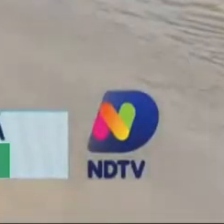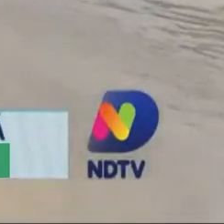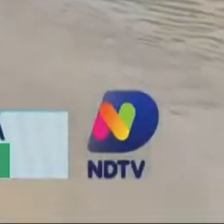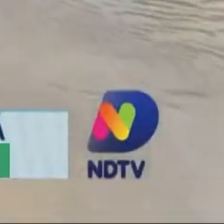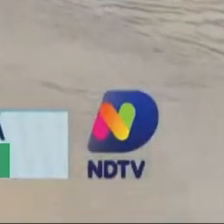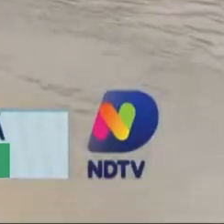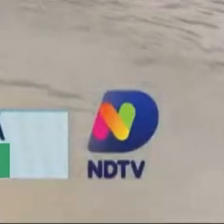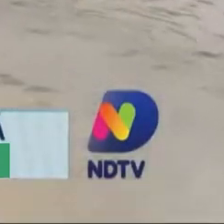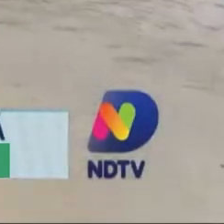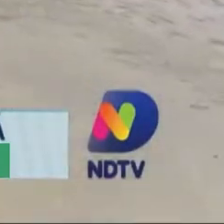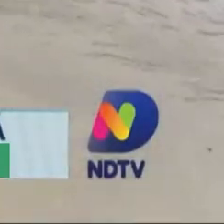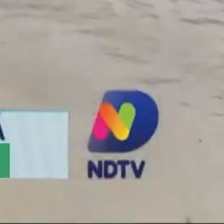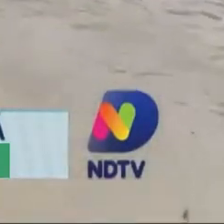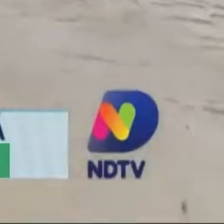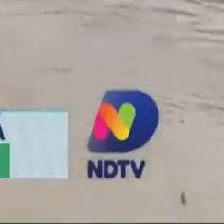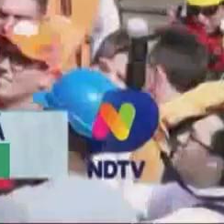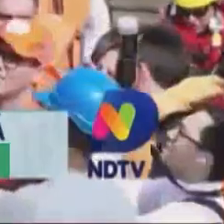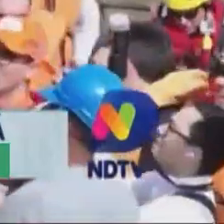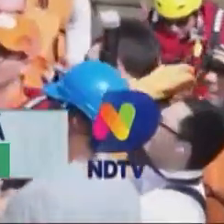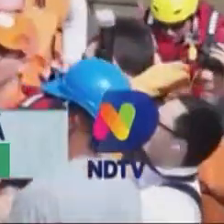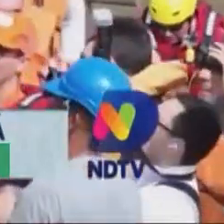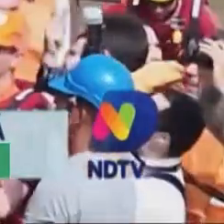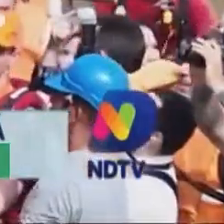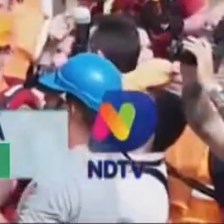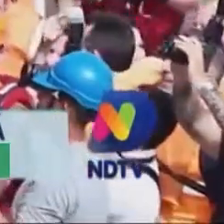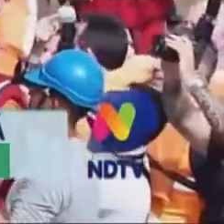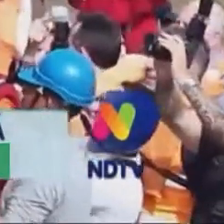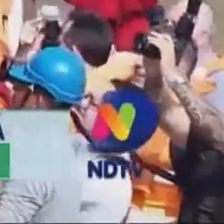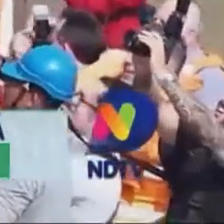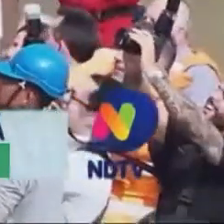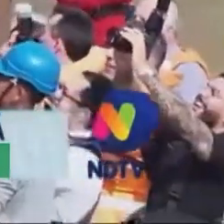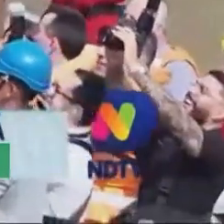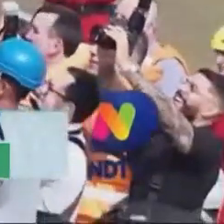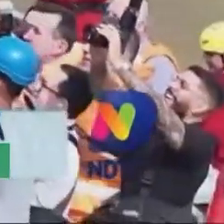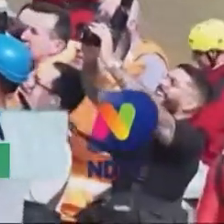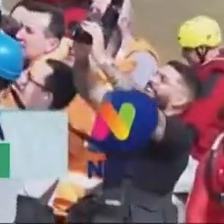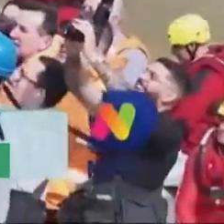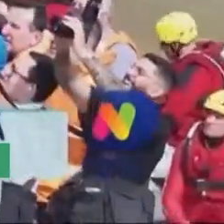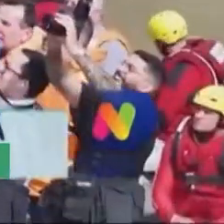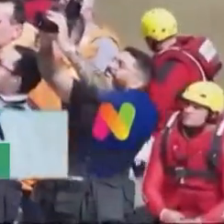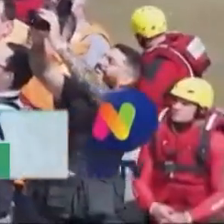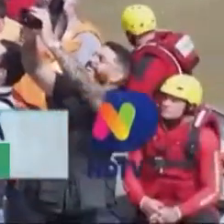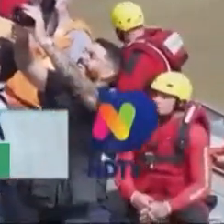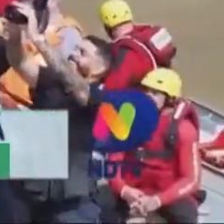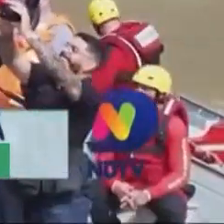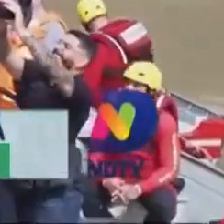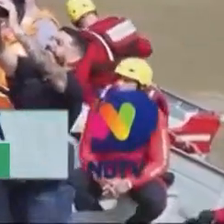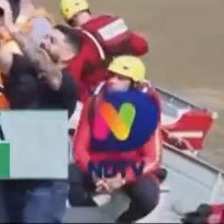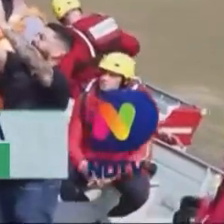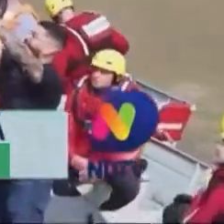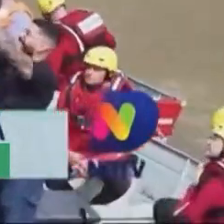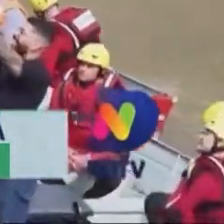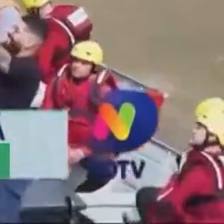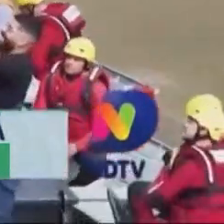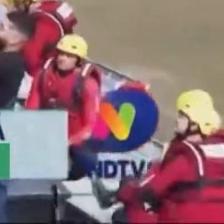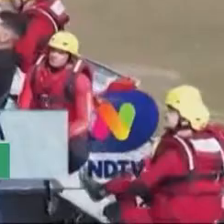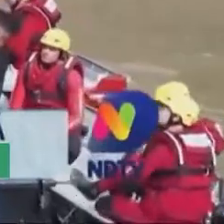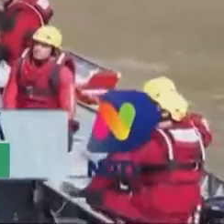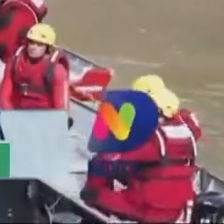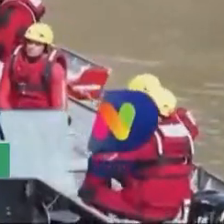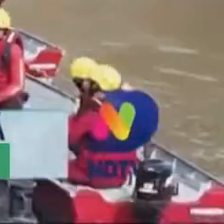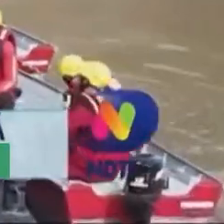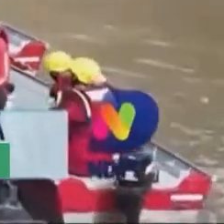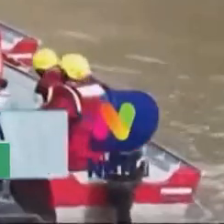Itajaí. Então o trabalho que vai ser feito agora é a retirada do material depositado no leito do rio. Não apenas aquilo